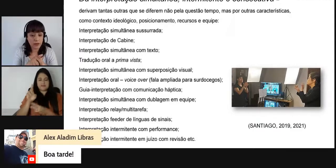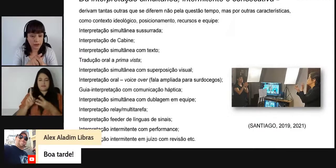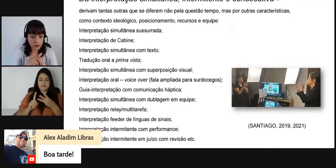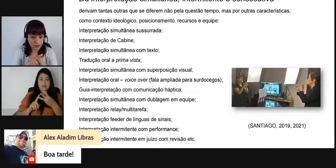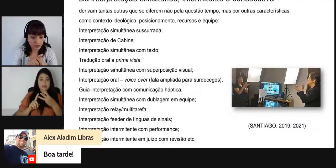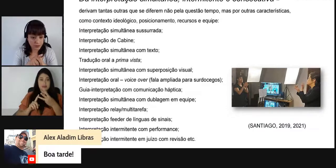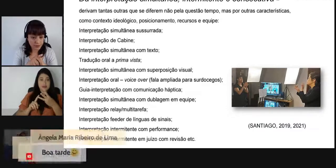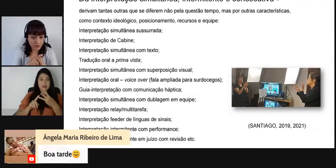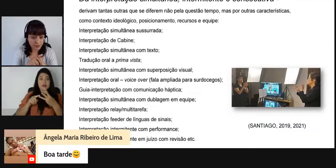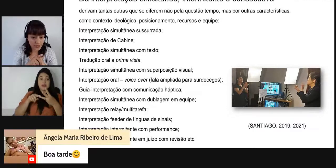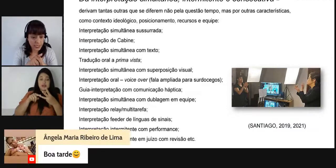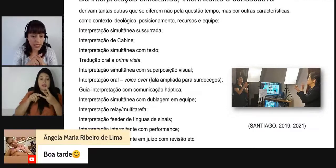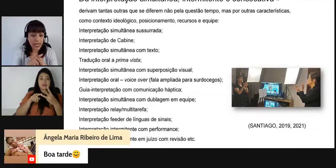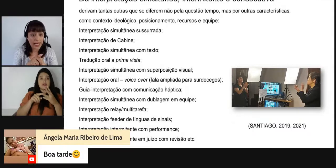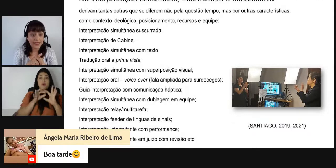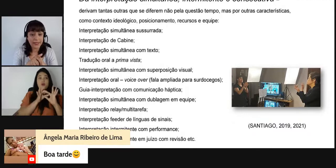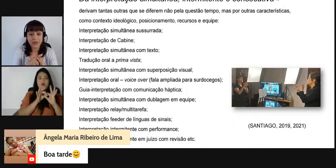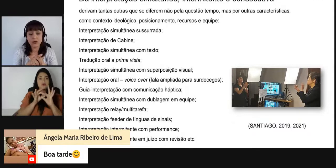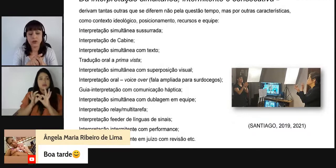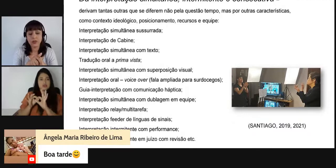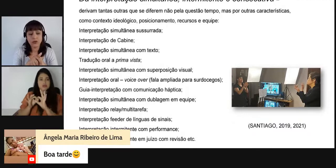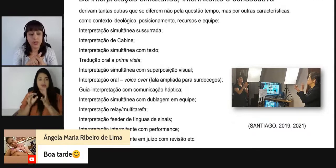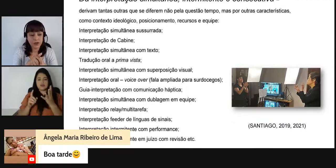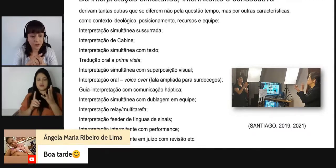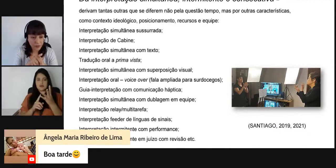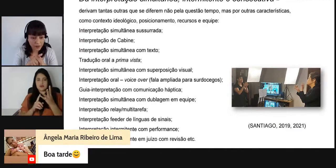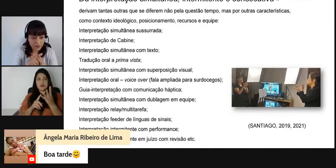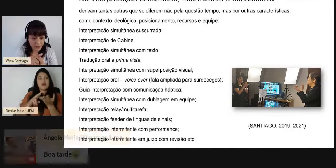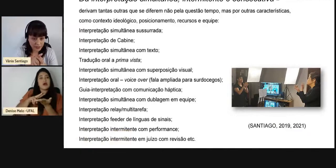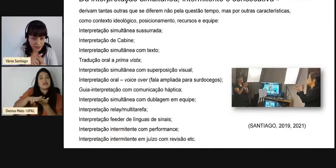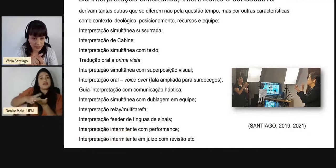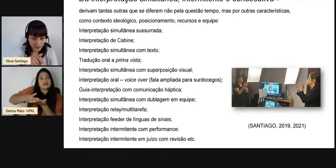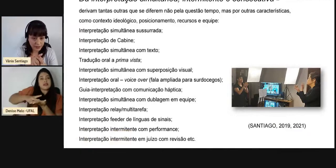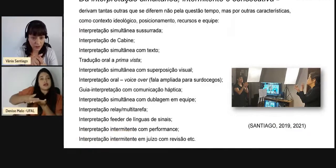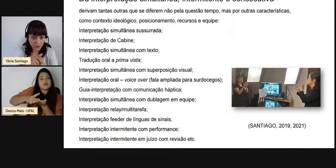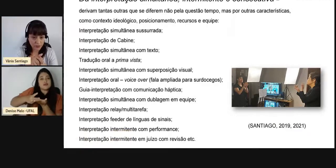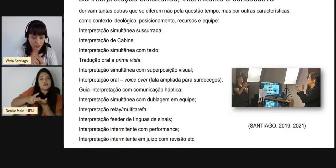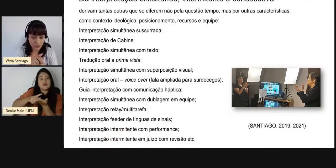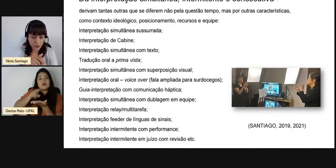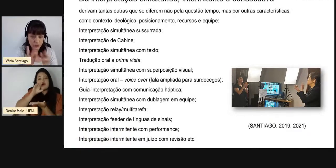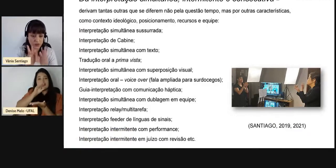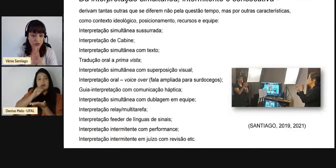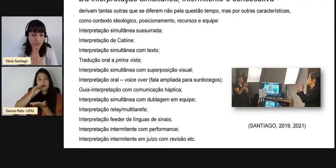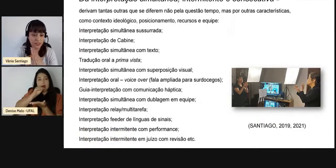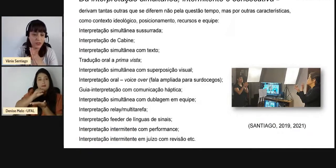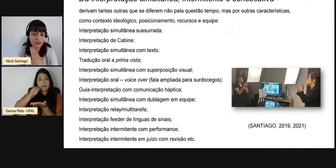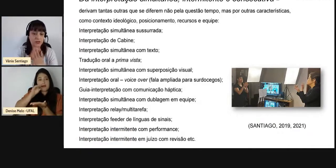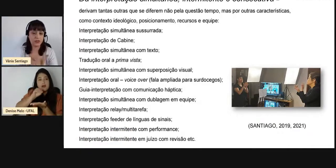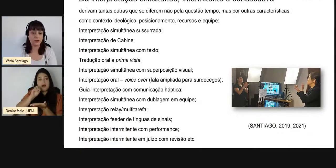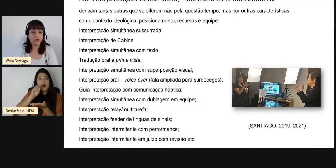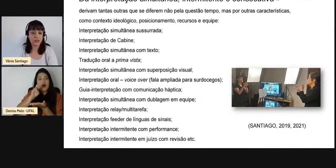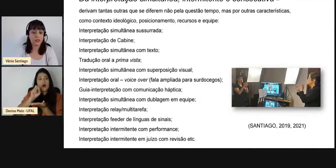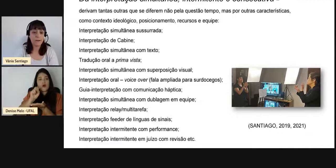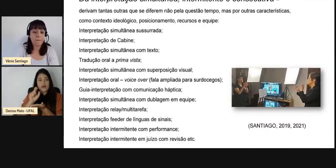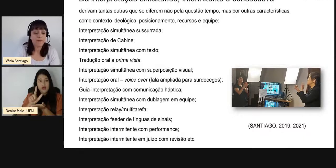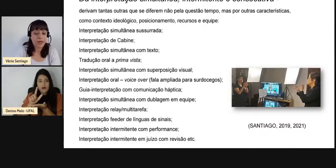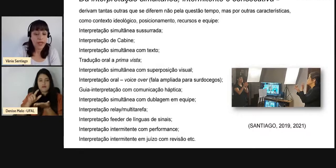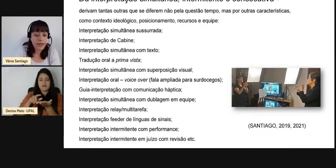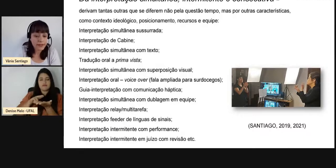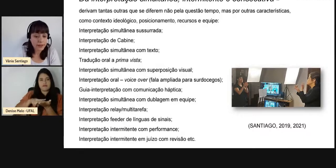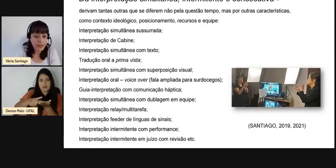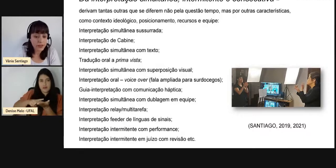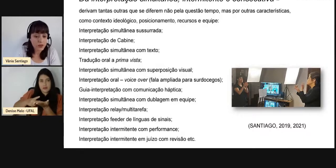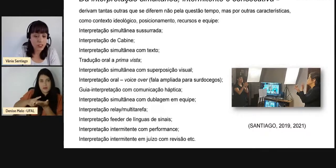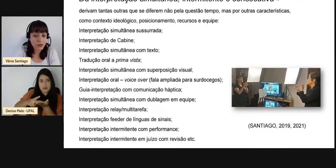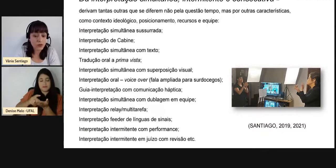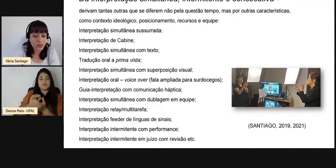com texto, a tradução oral à prima vista, são coisas diferentes essas duas,